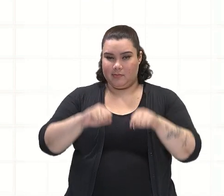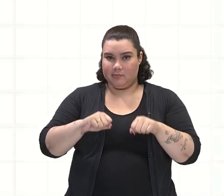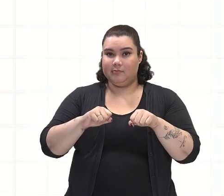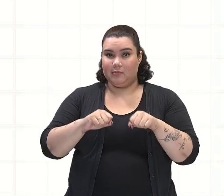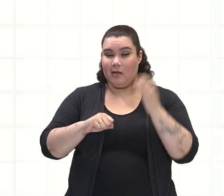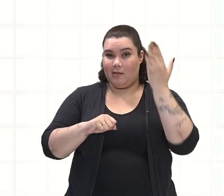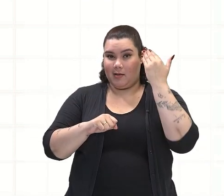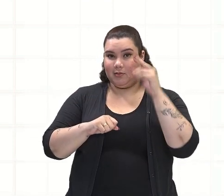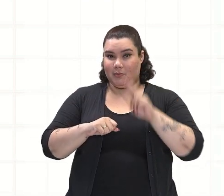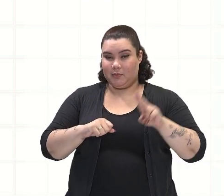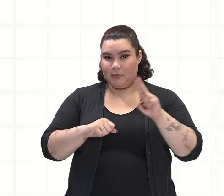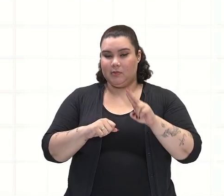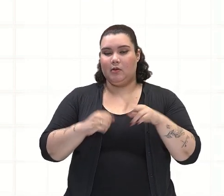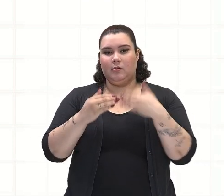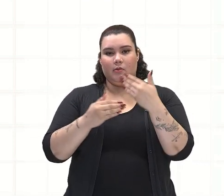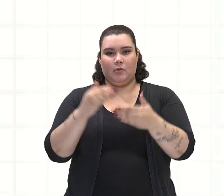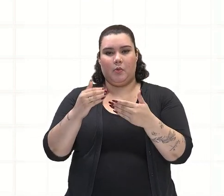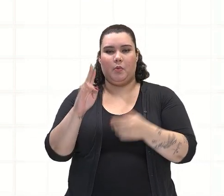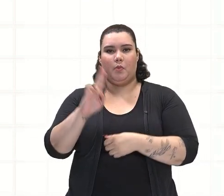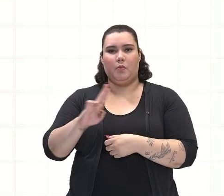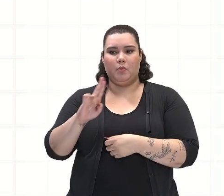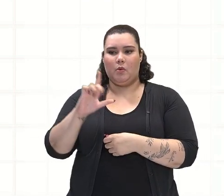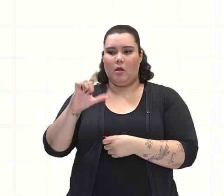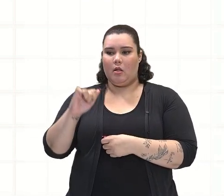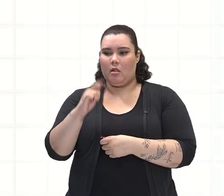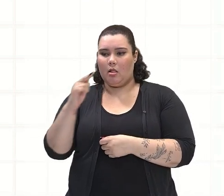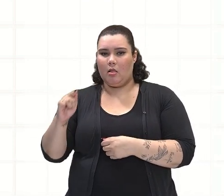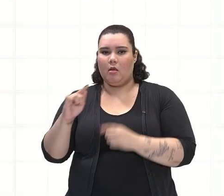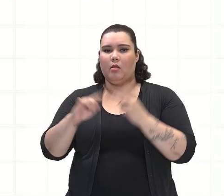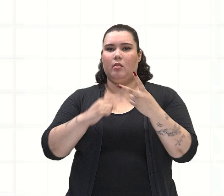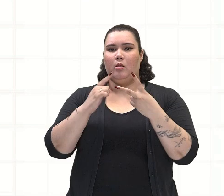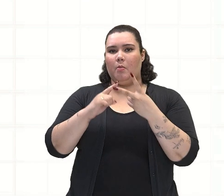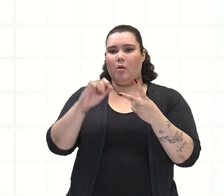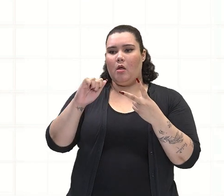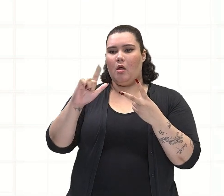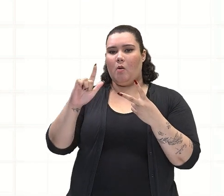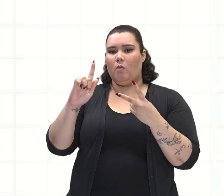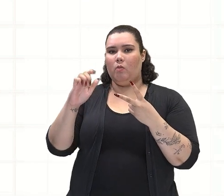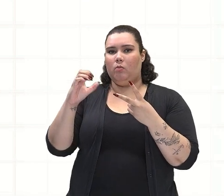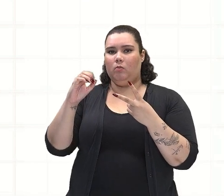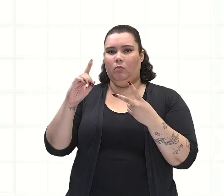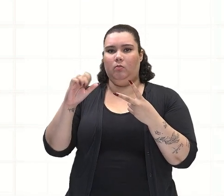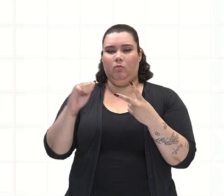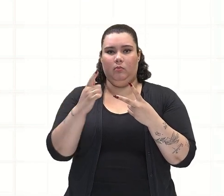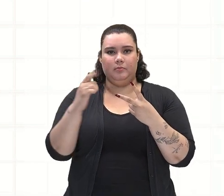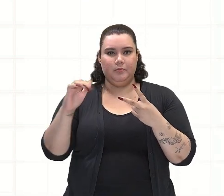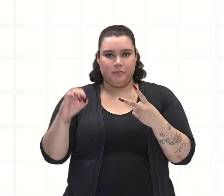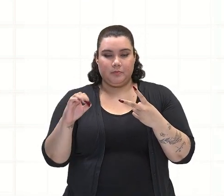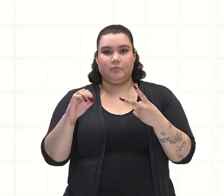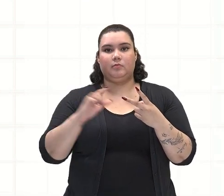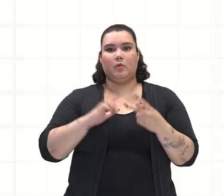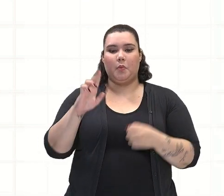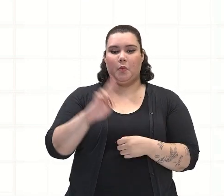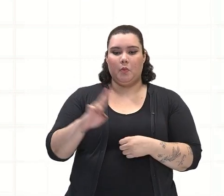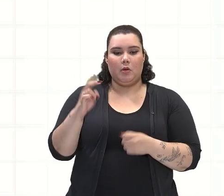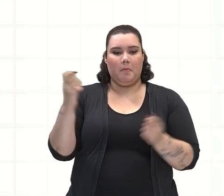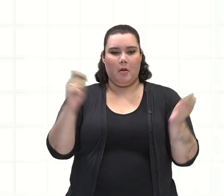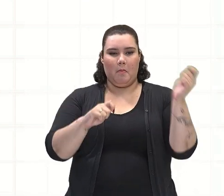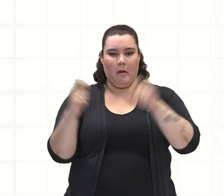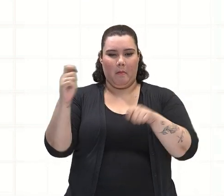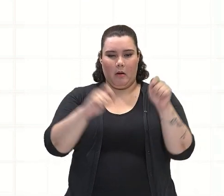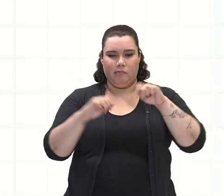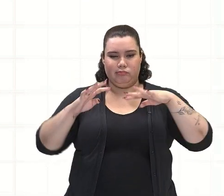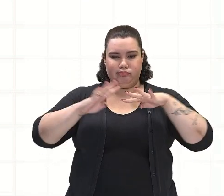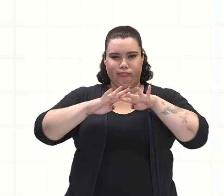lã e depois também começa a se utilizar o algodão. E esses fios são juntados e tecidos de modo a formar um